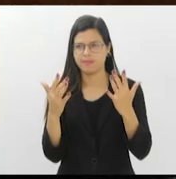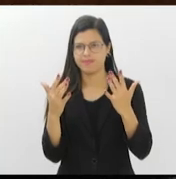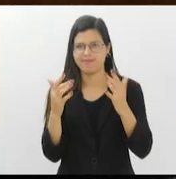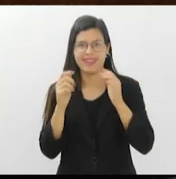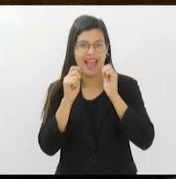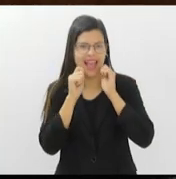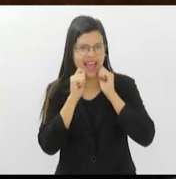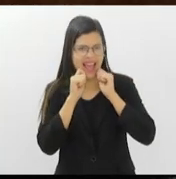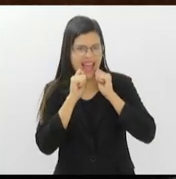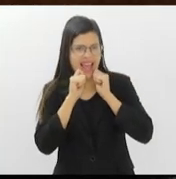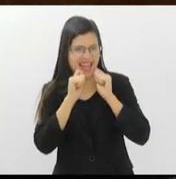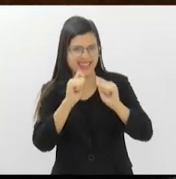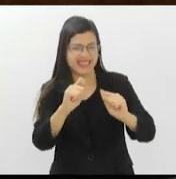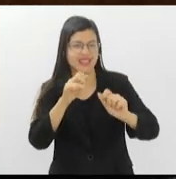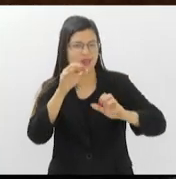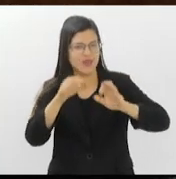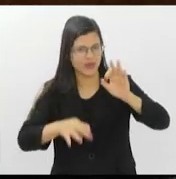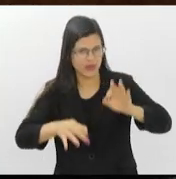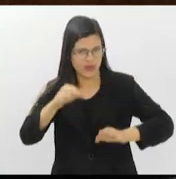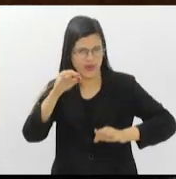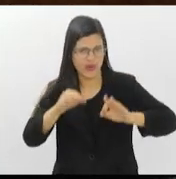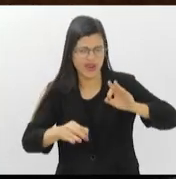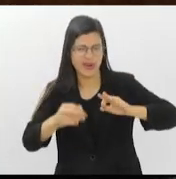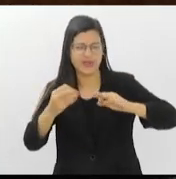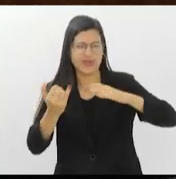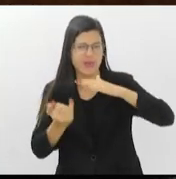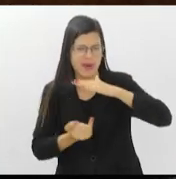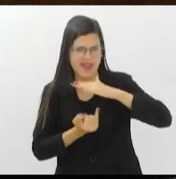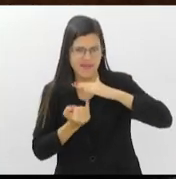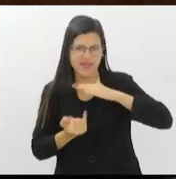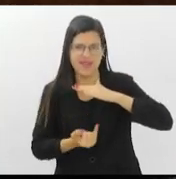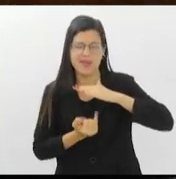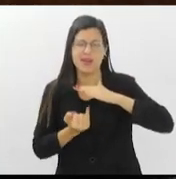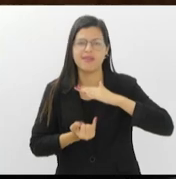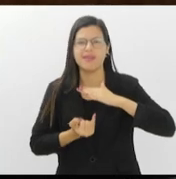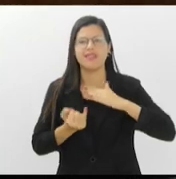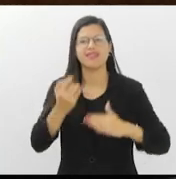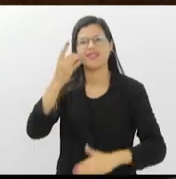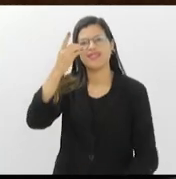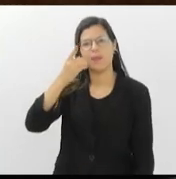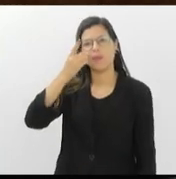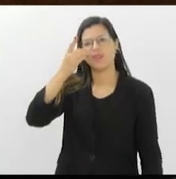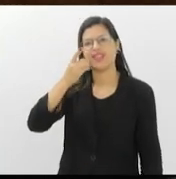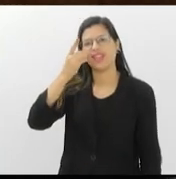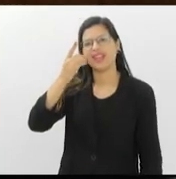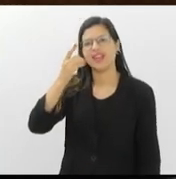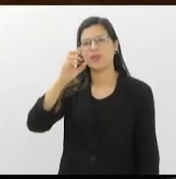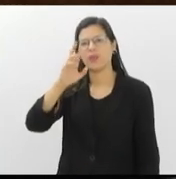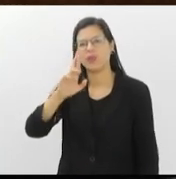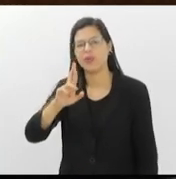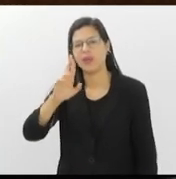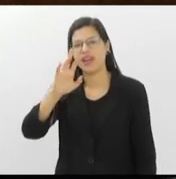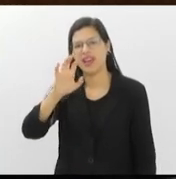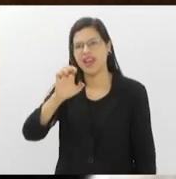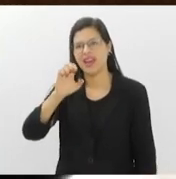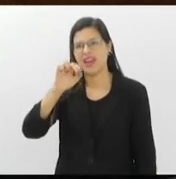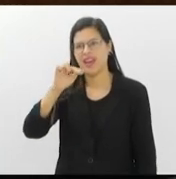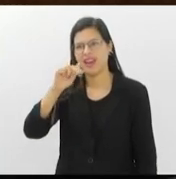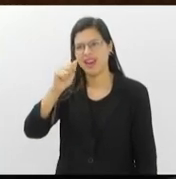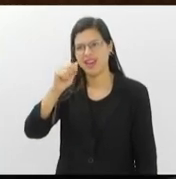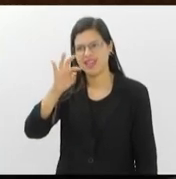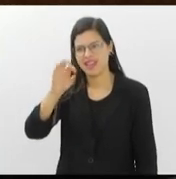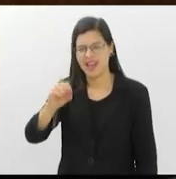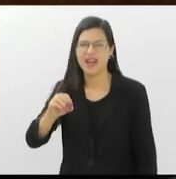assessor jurídico informal do deputado Cozzolino Renato, que era, à época, o deputado